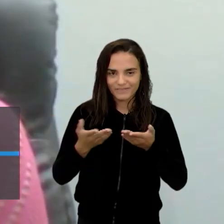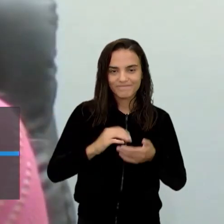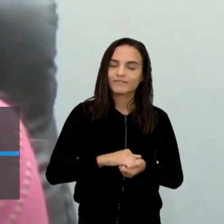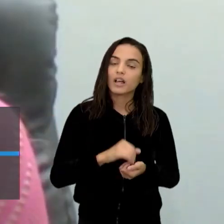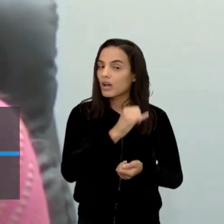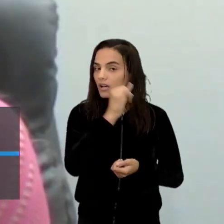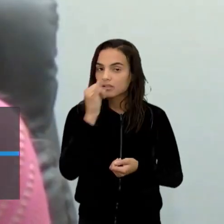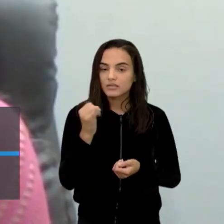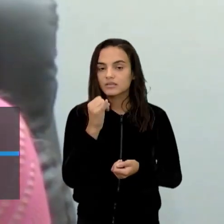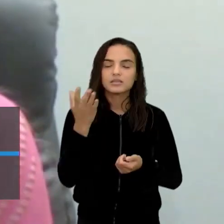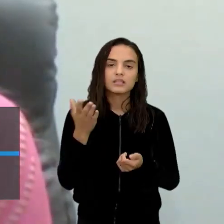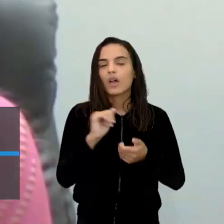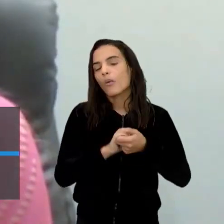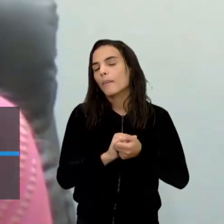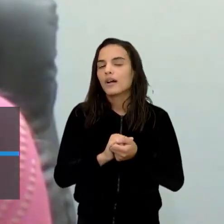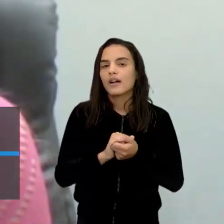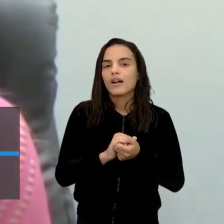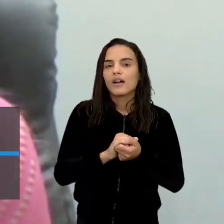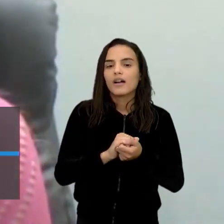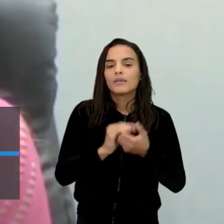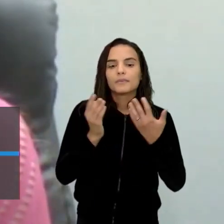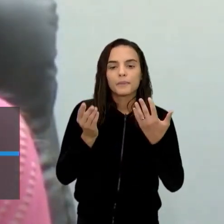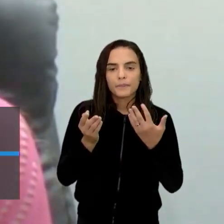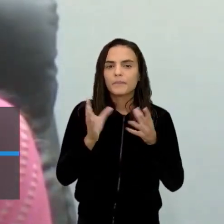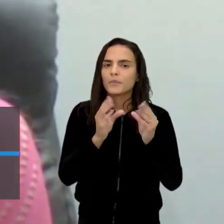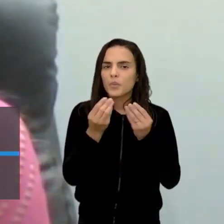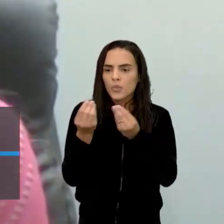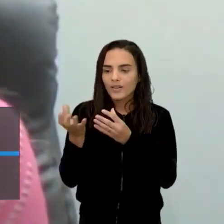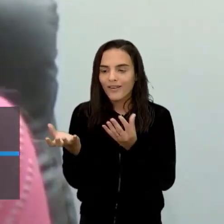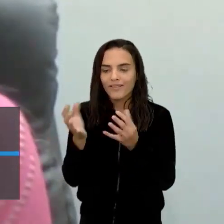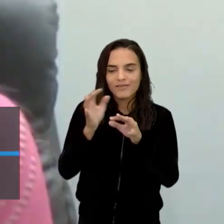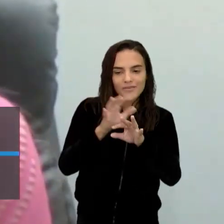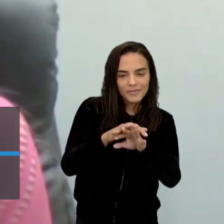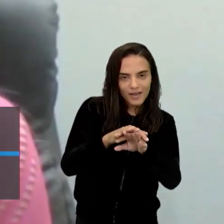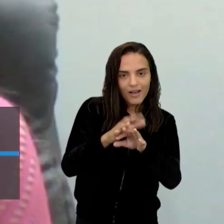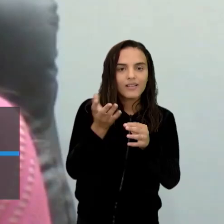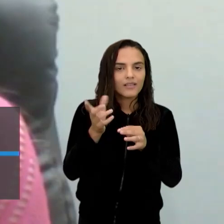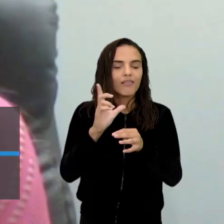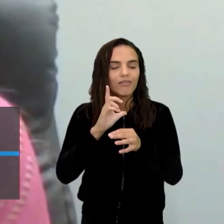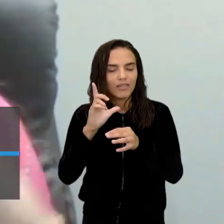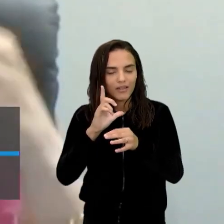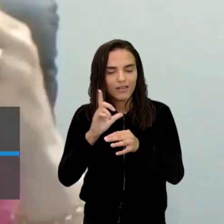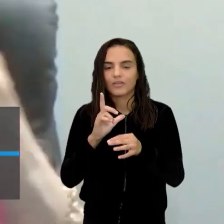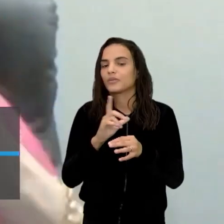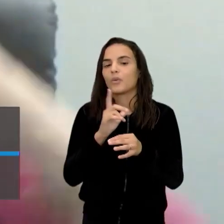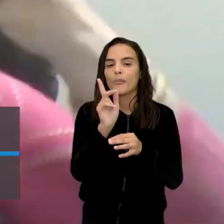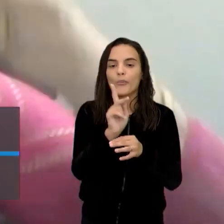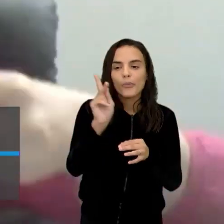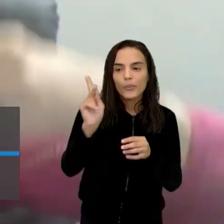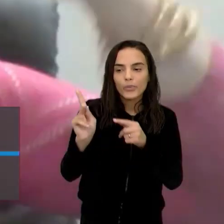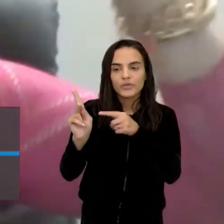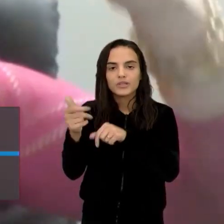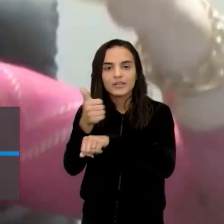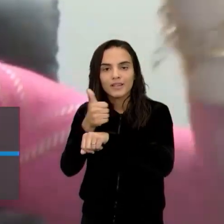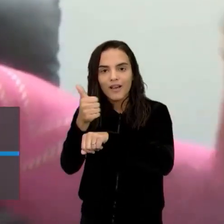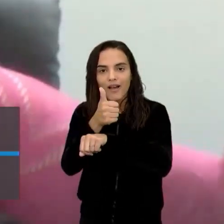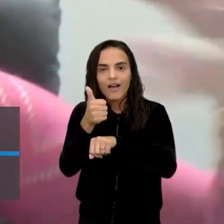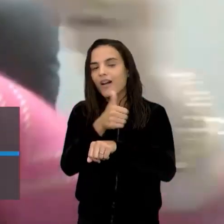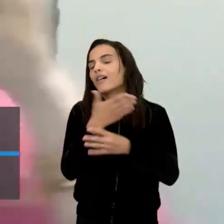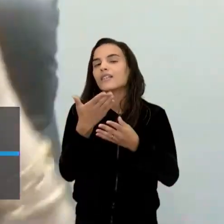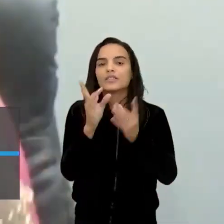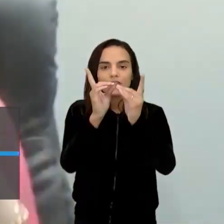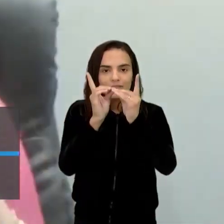se é uma Santa Casa, vai precisar de bastante acessibilidade, então é um professor na área de